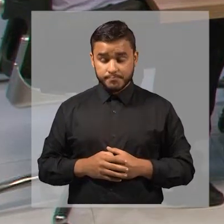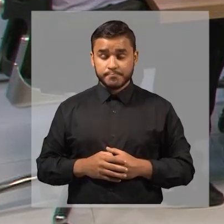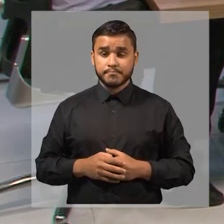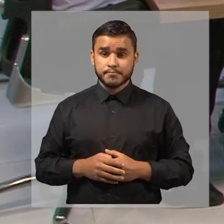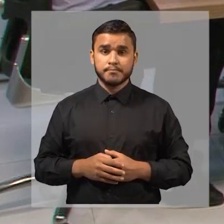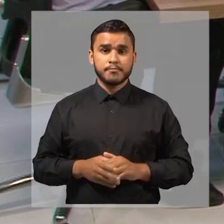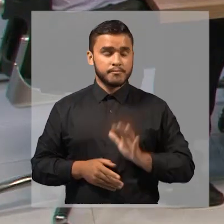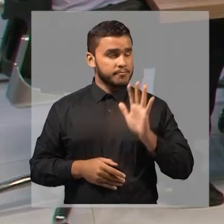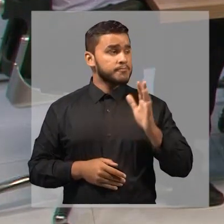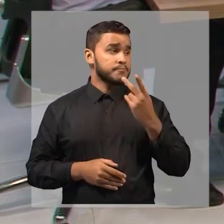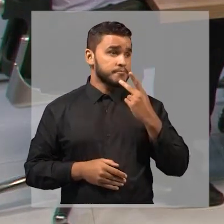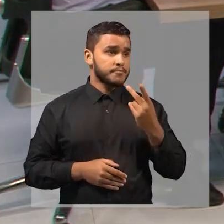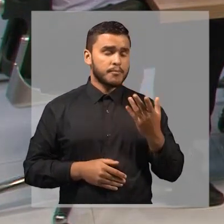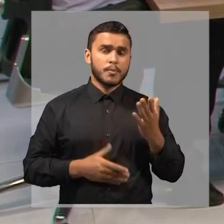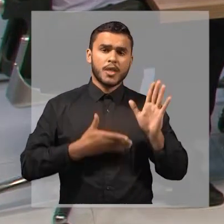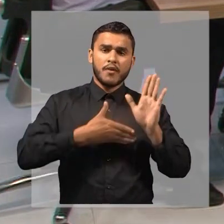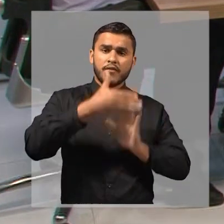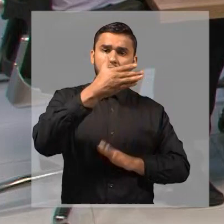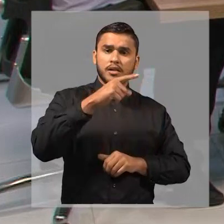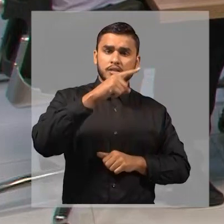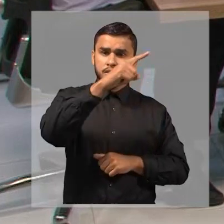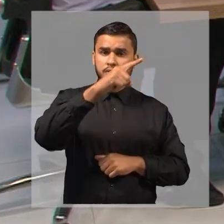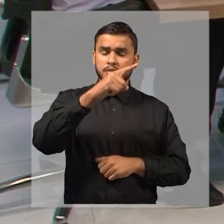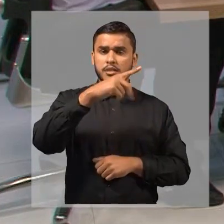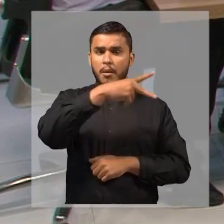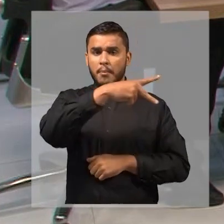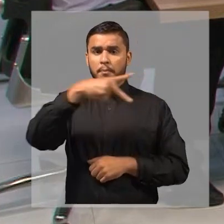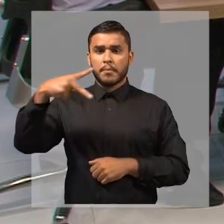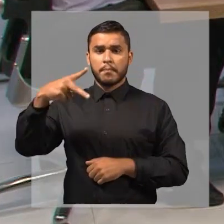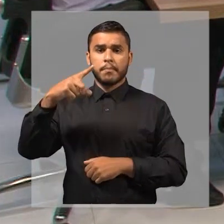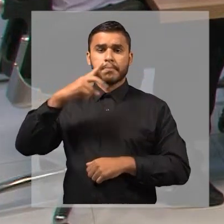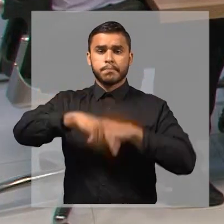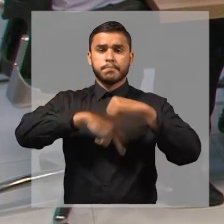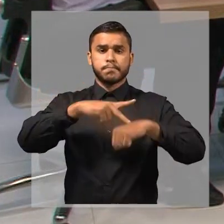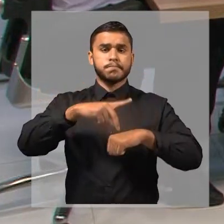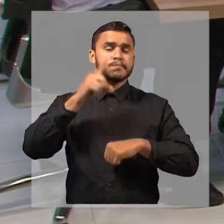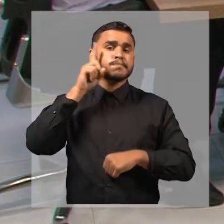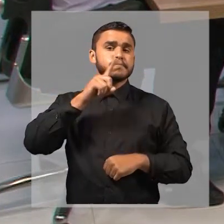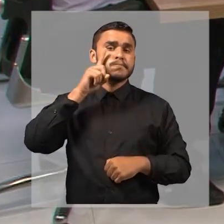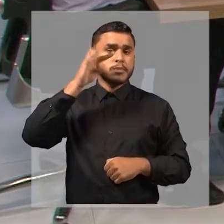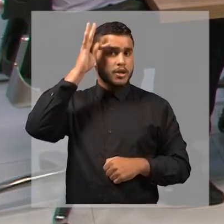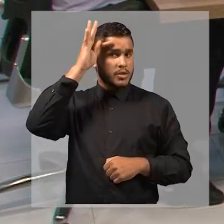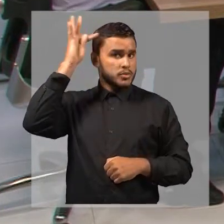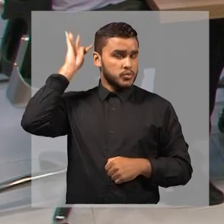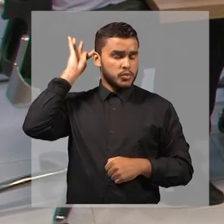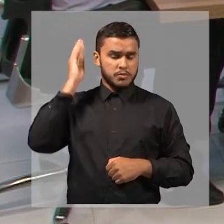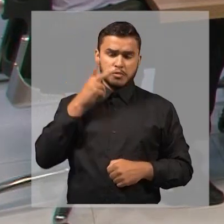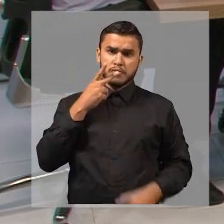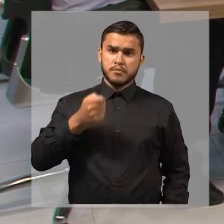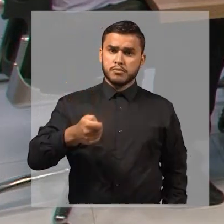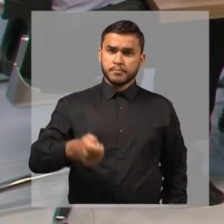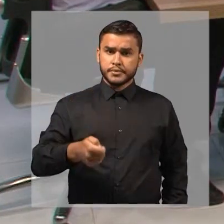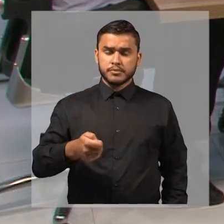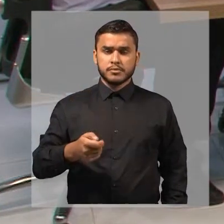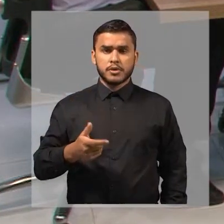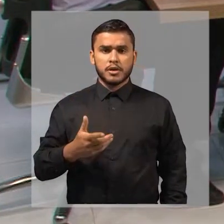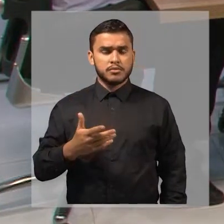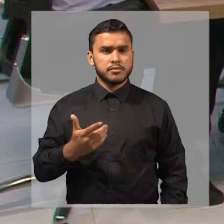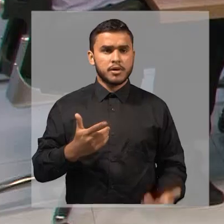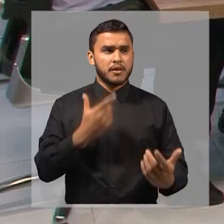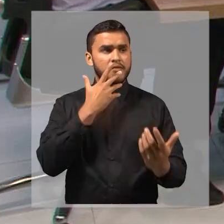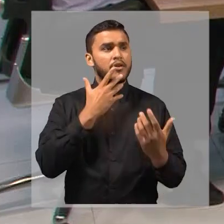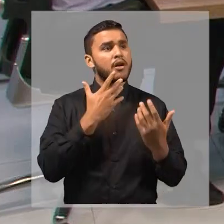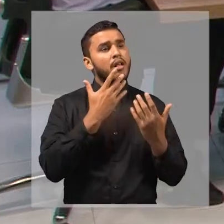Unidos foi uma coisa triste, uma coisa vergonhosa. Foi lamber as botas do homem, não demonstrou nenhuma certa